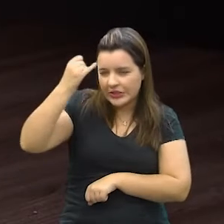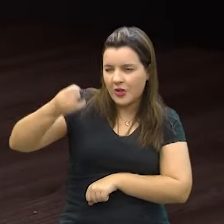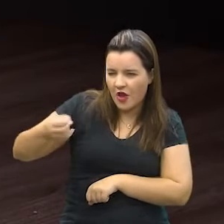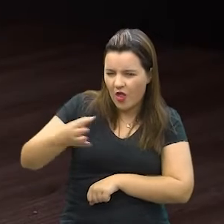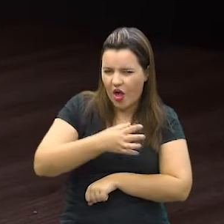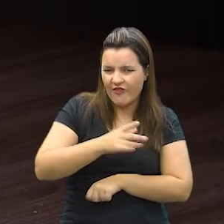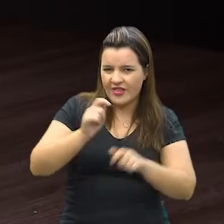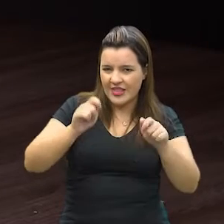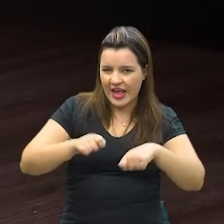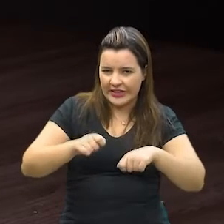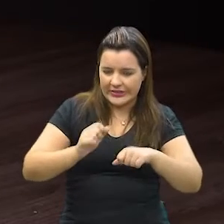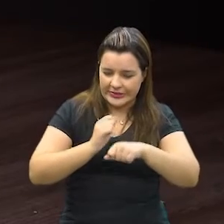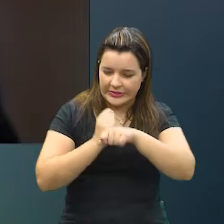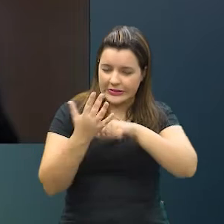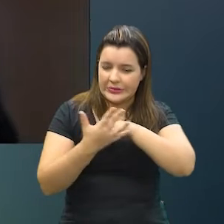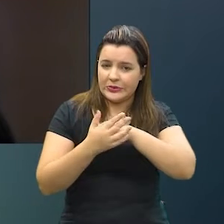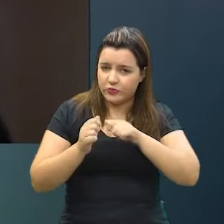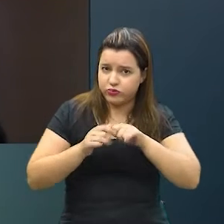vão sobreviver à pandemia?